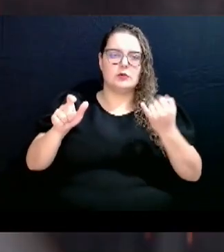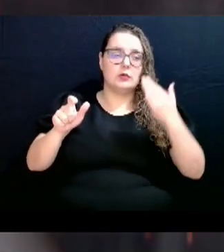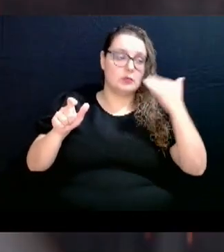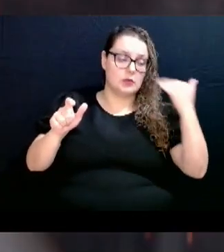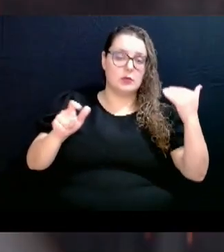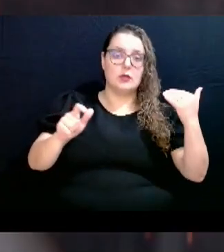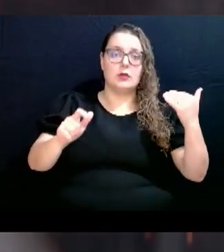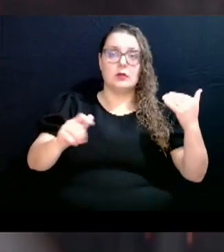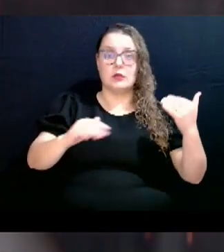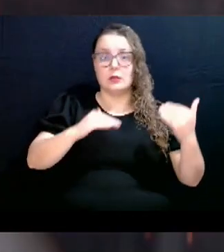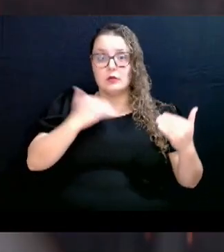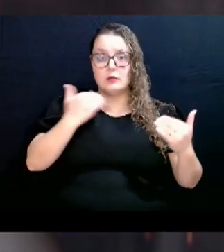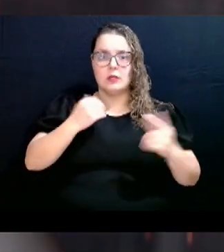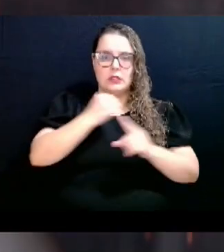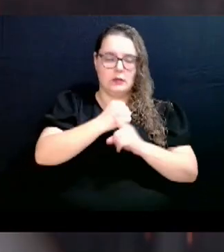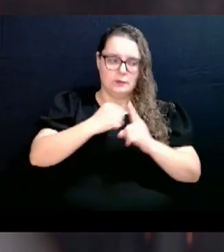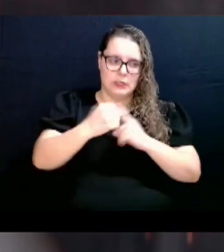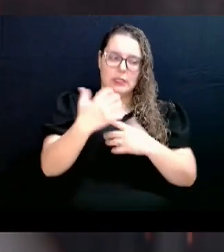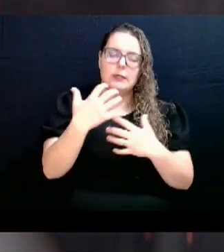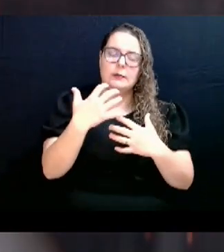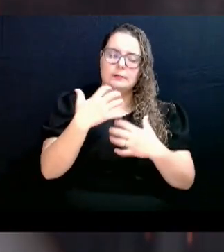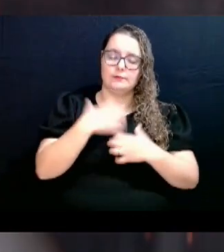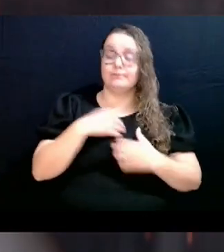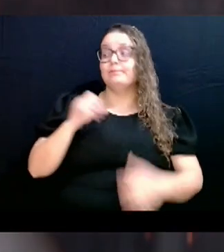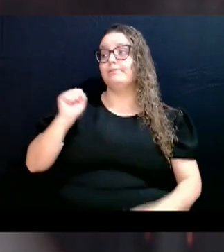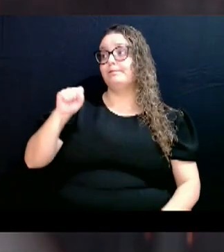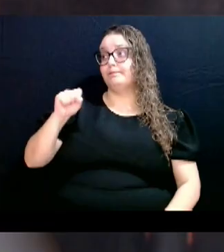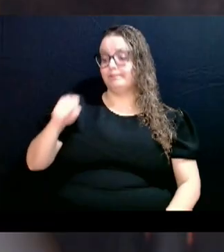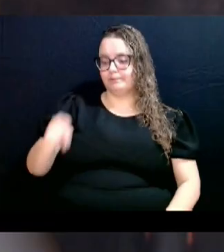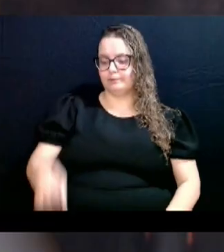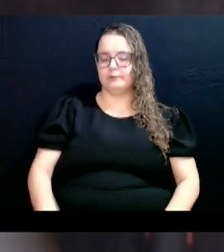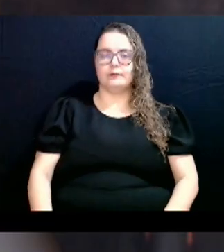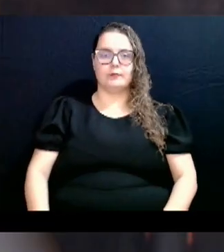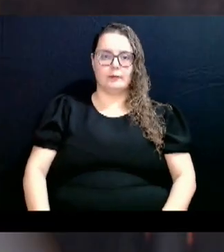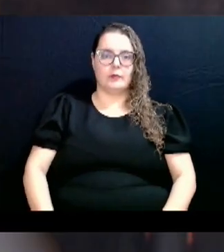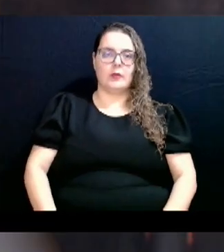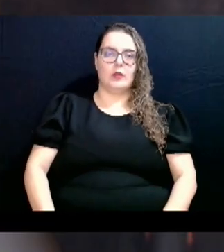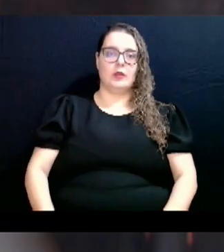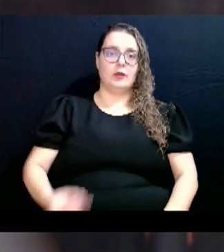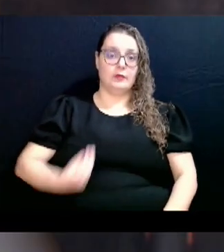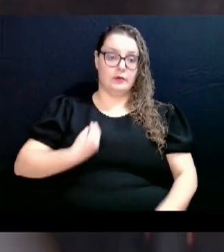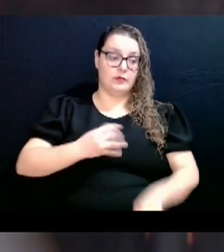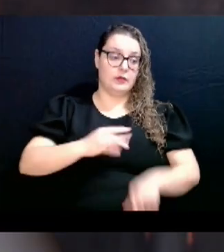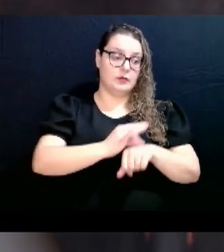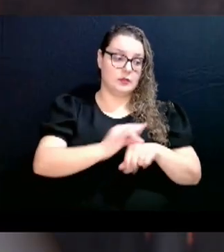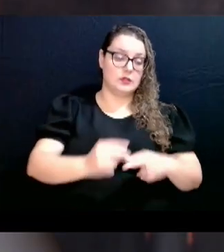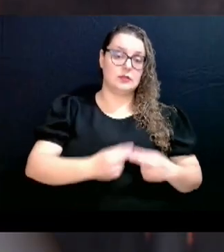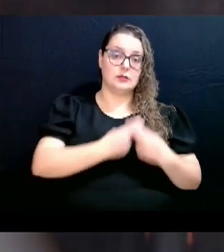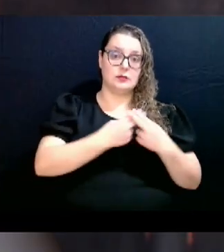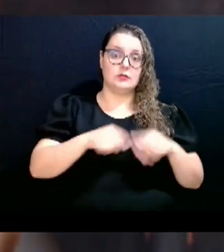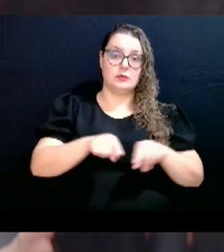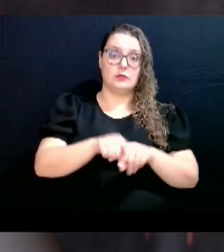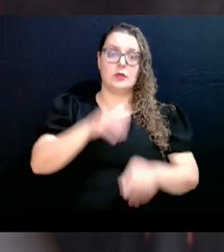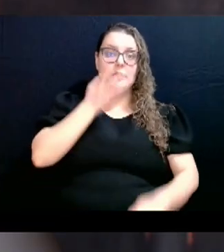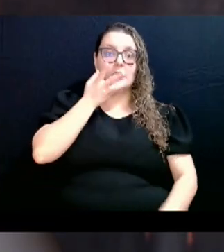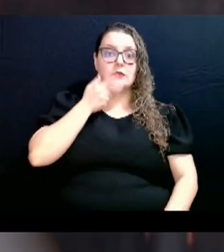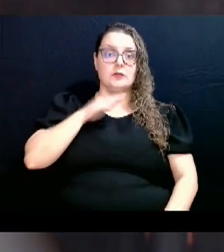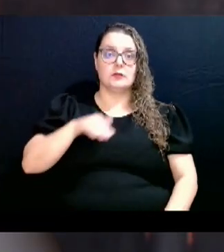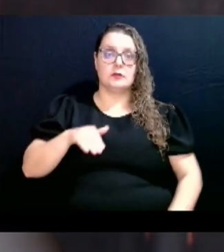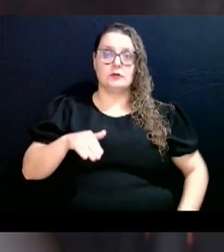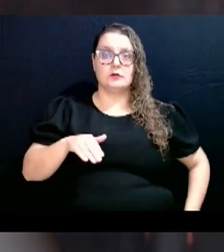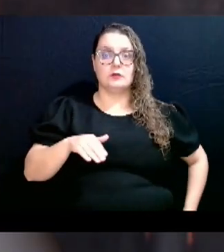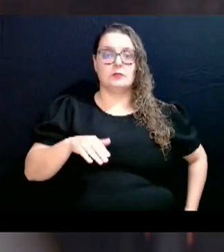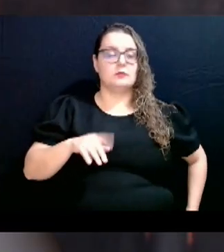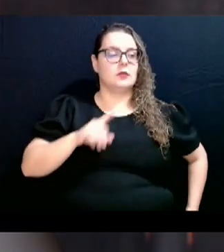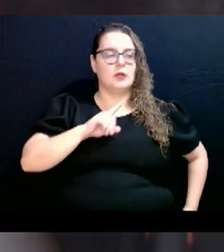sociedade sentiu também, né, viveu esse luto. A criança, ela realmente não entende